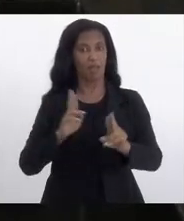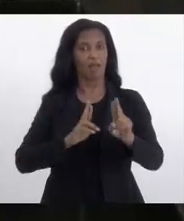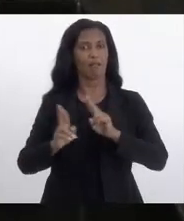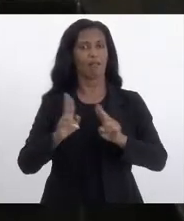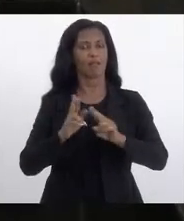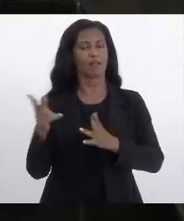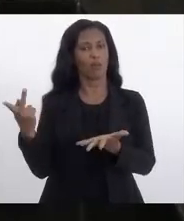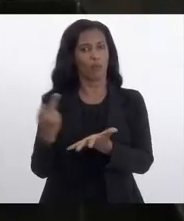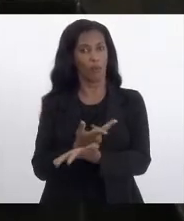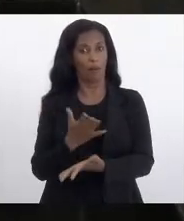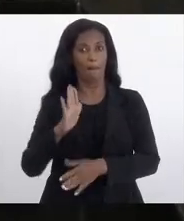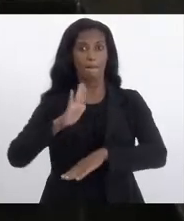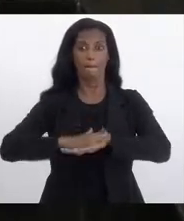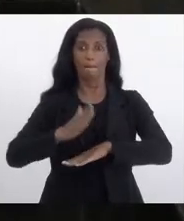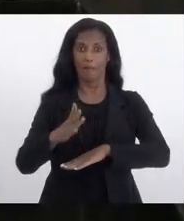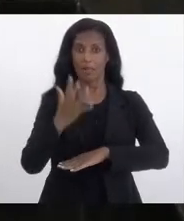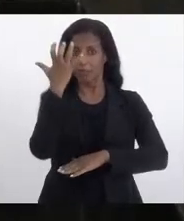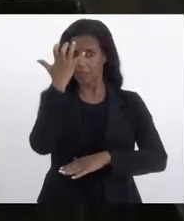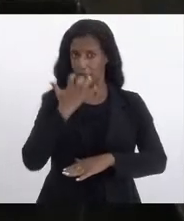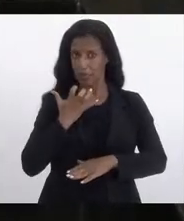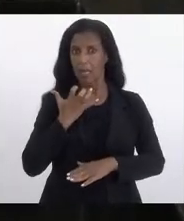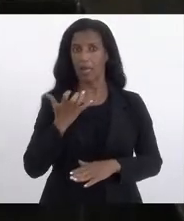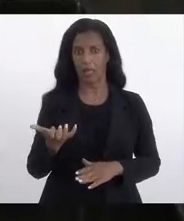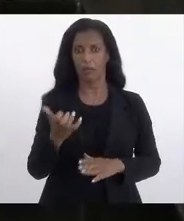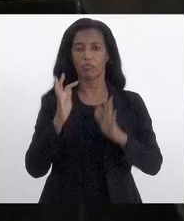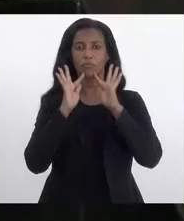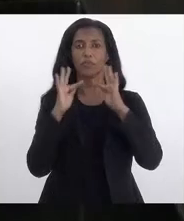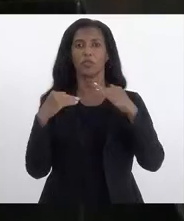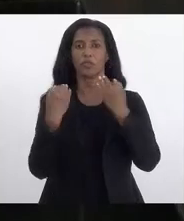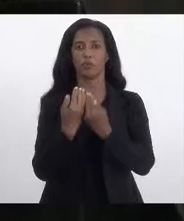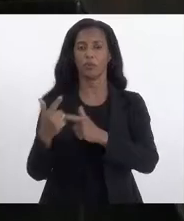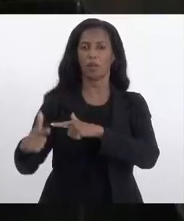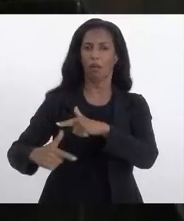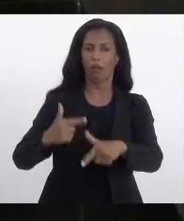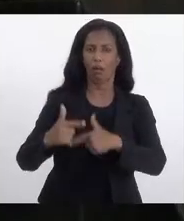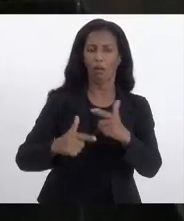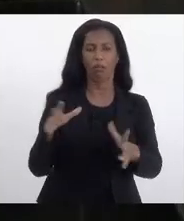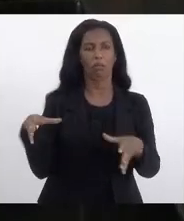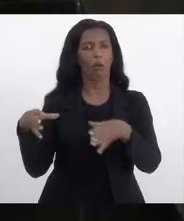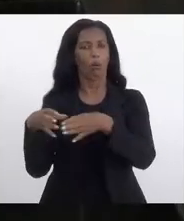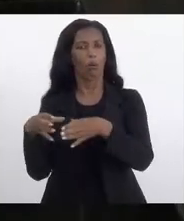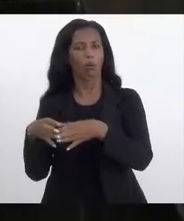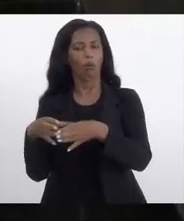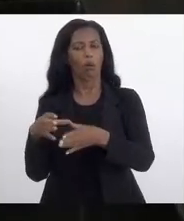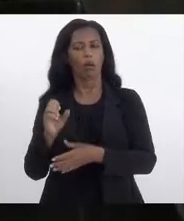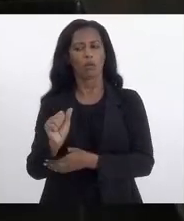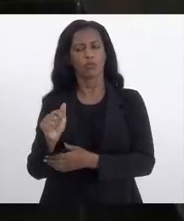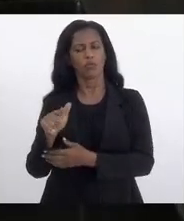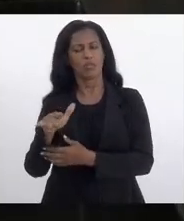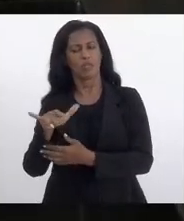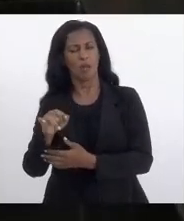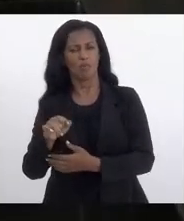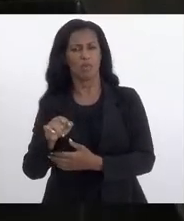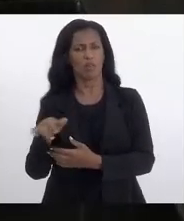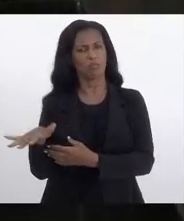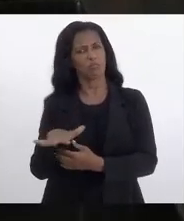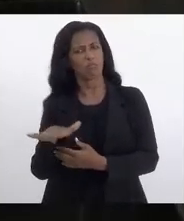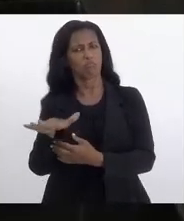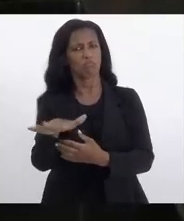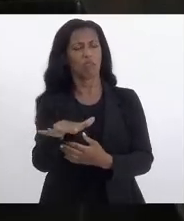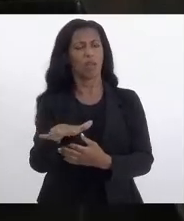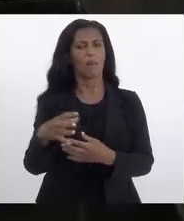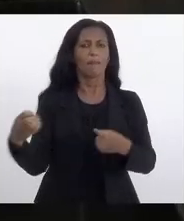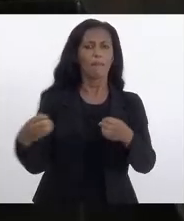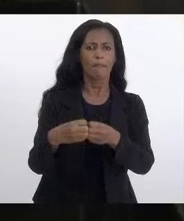episódios. Mas é gravíssimo que as famílias trabalhadoras da comunidade de Salgueiro, que as famílias trabalhadoras dos territórios